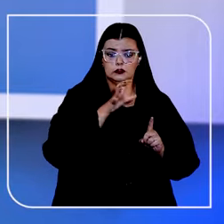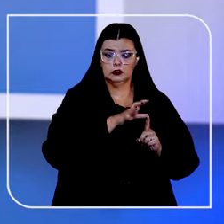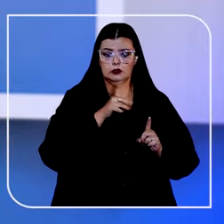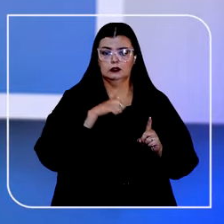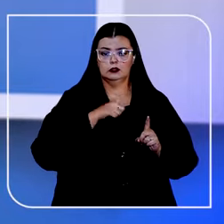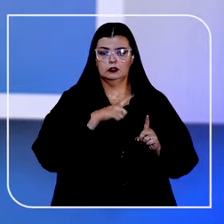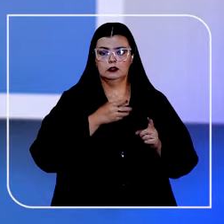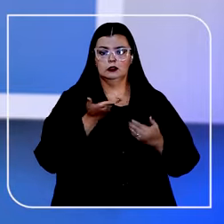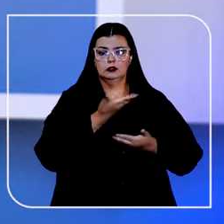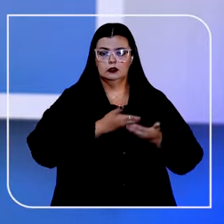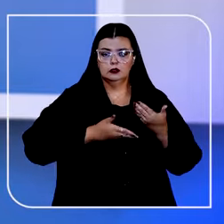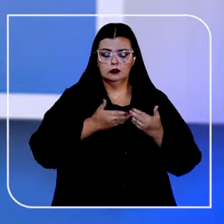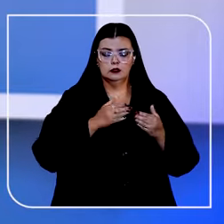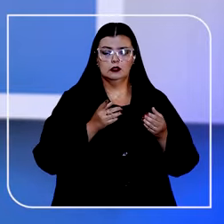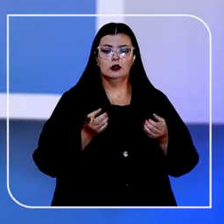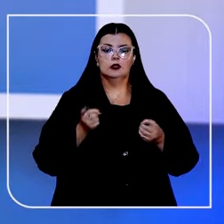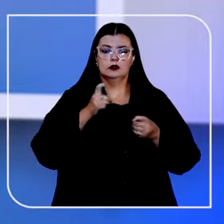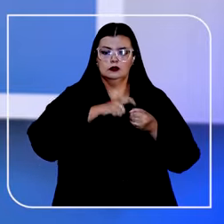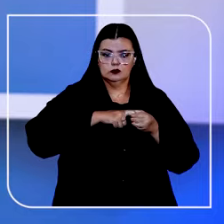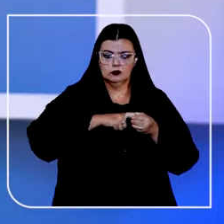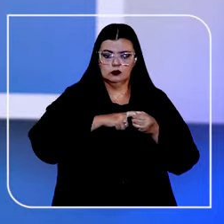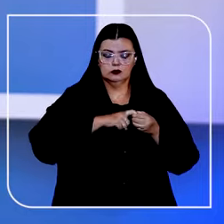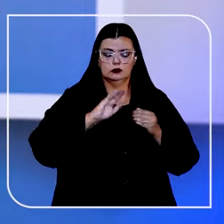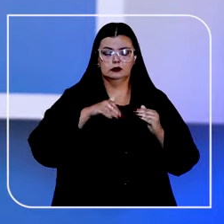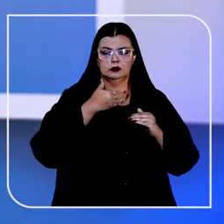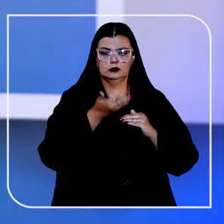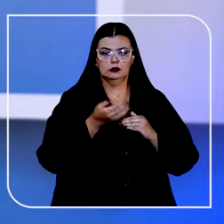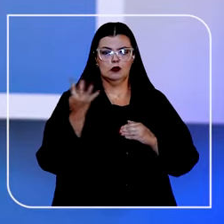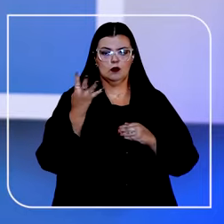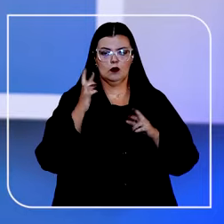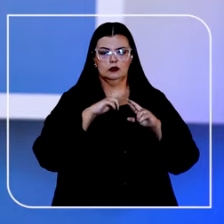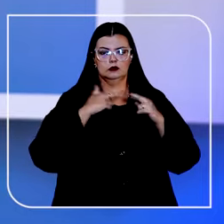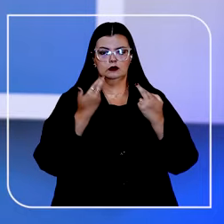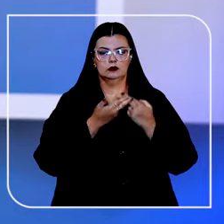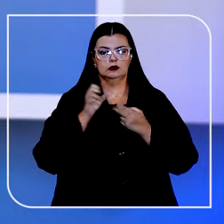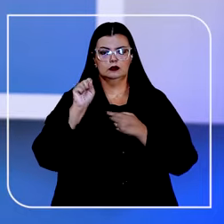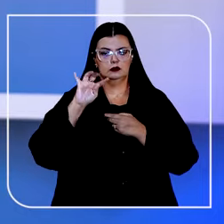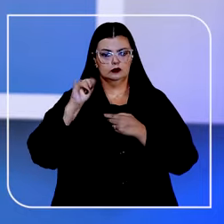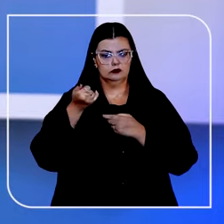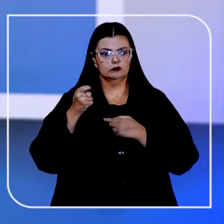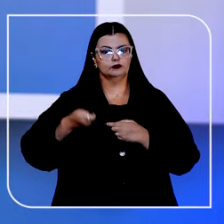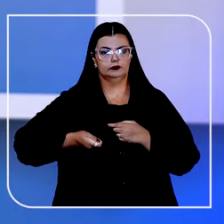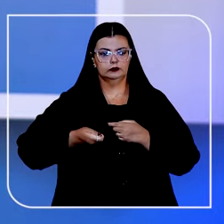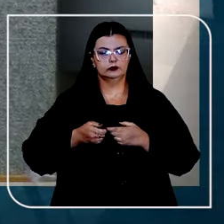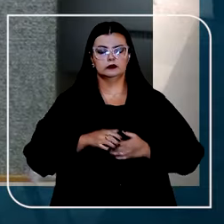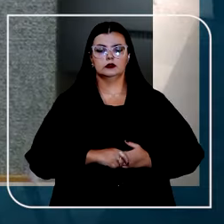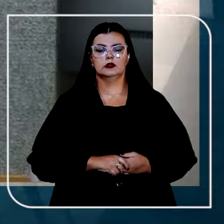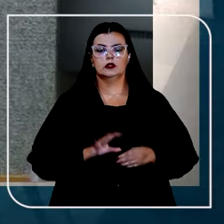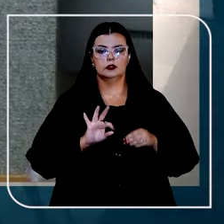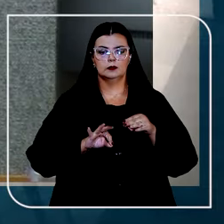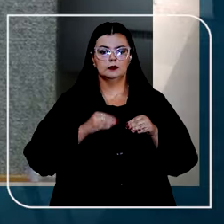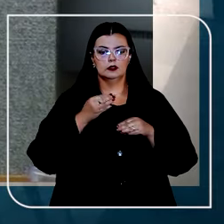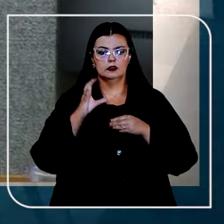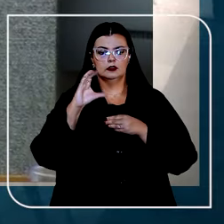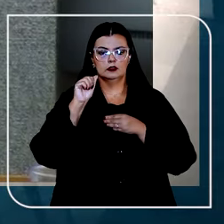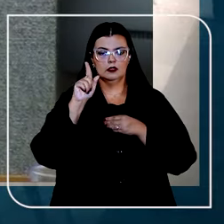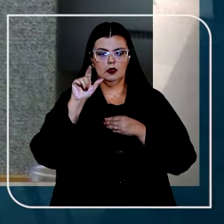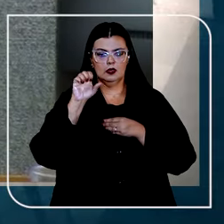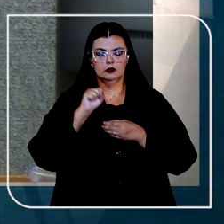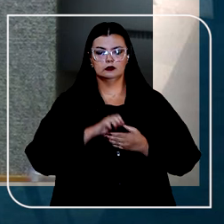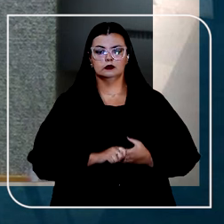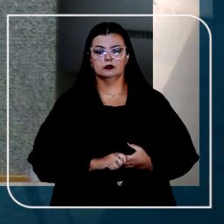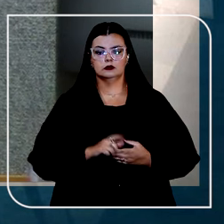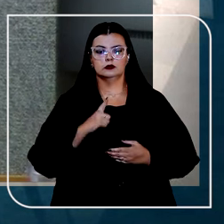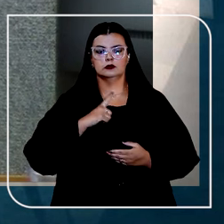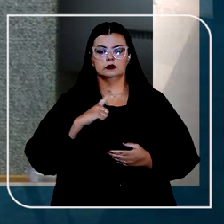relações inass societárias foi o que decidiu a quarta turma do STJ o ministro Antônio Carlos